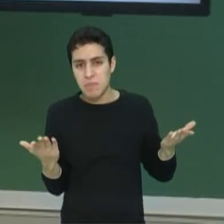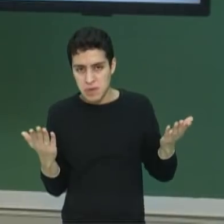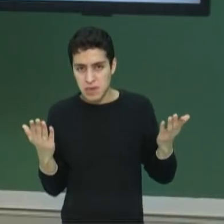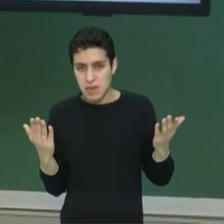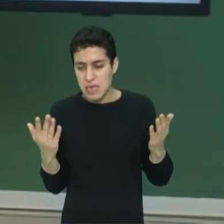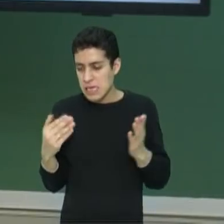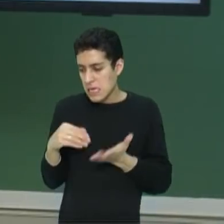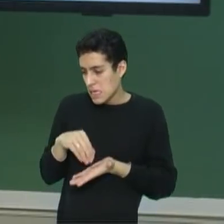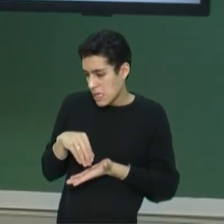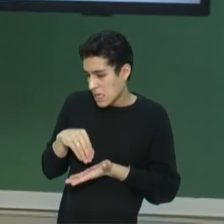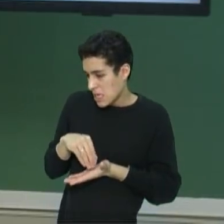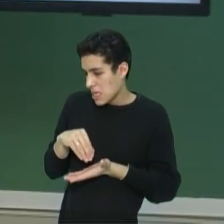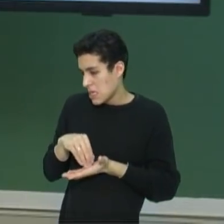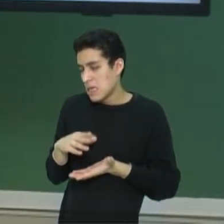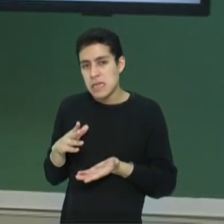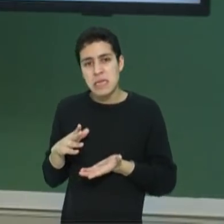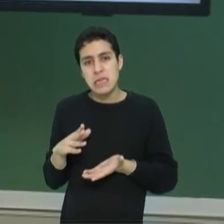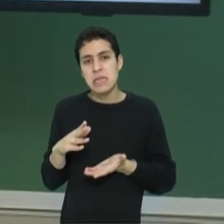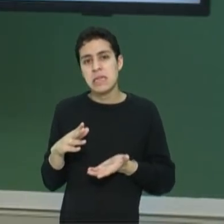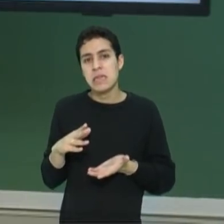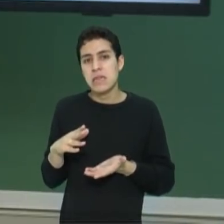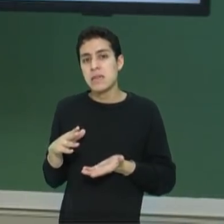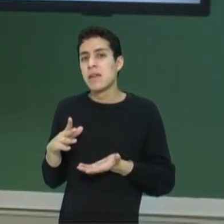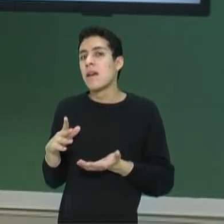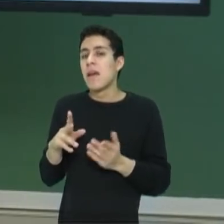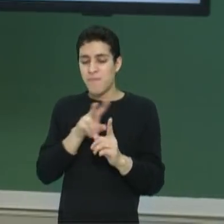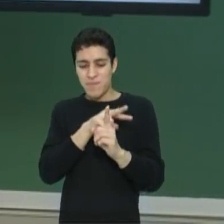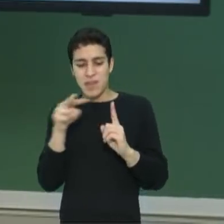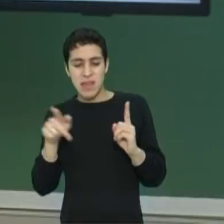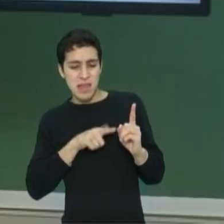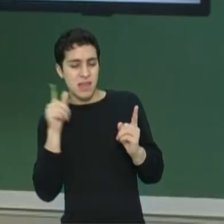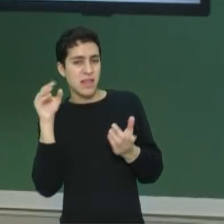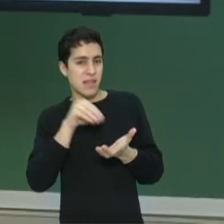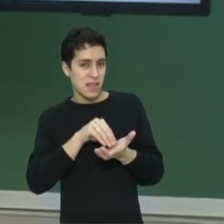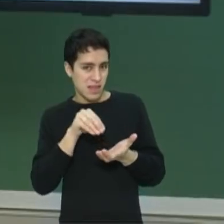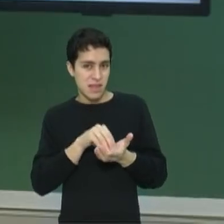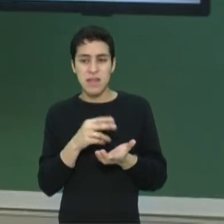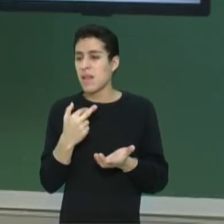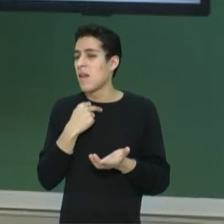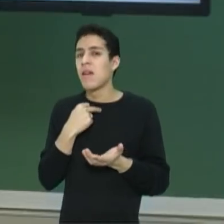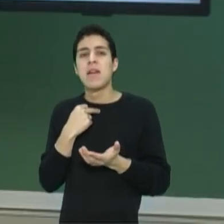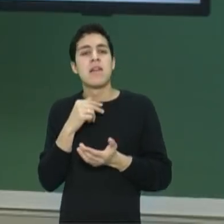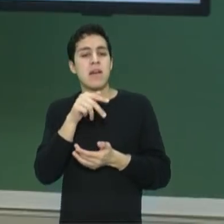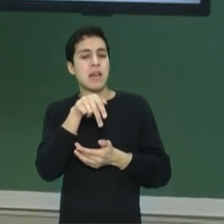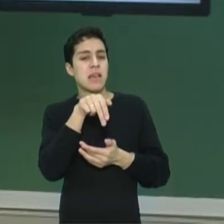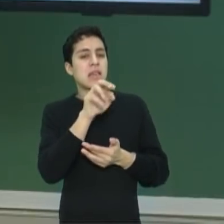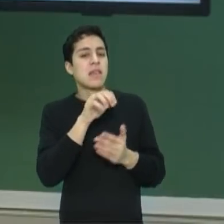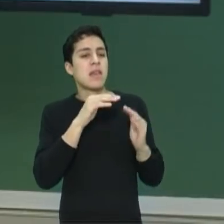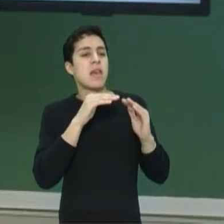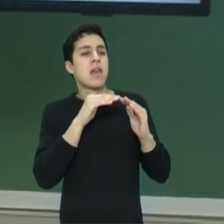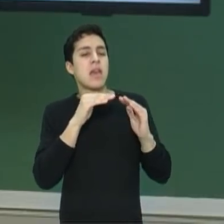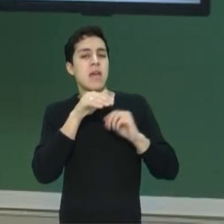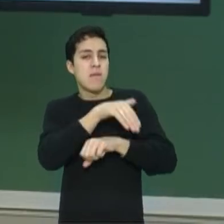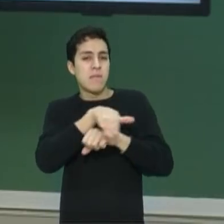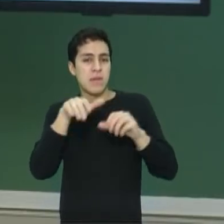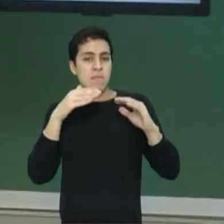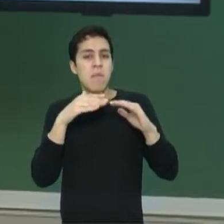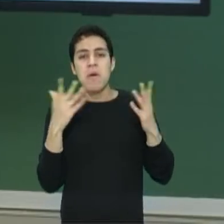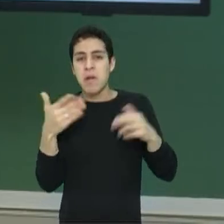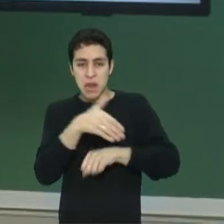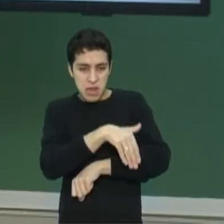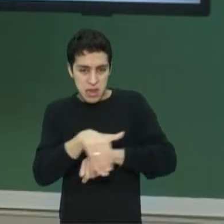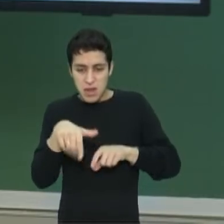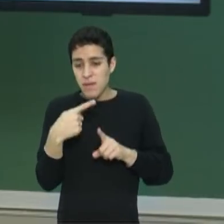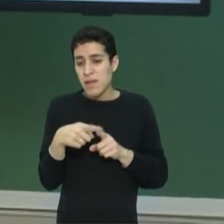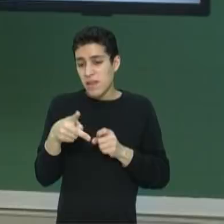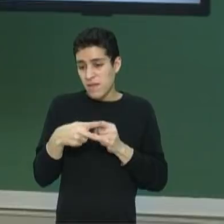está faltando alguma coisa, né? A frase está inadequada do ponto de vista gramatical. Eu não posso perguntar que rua você mora diretamente, porque